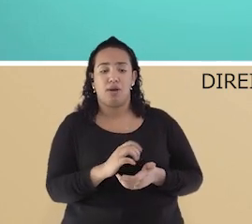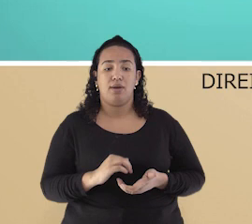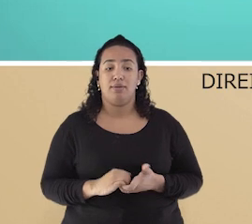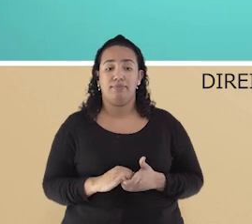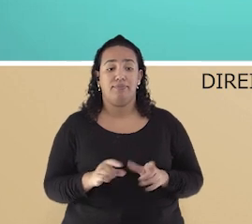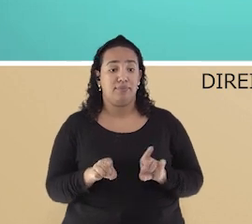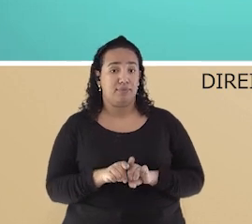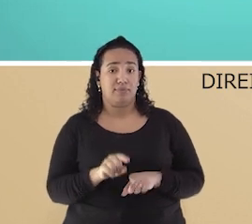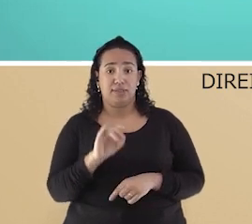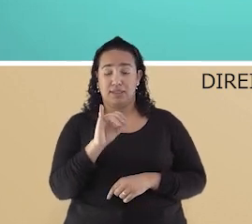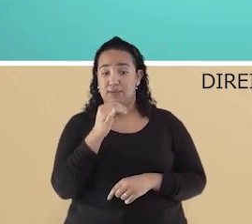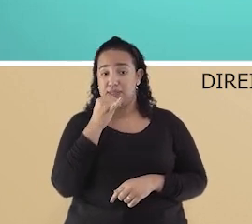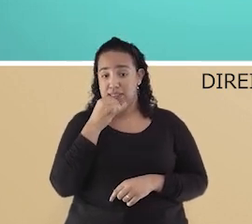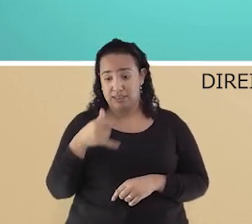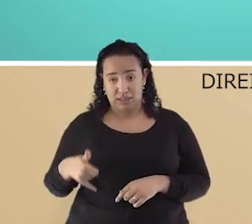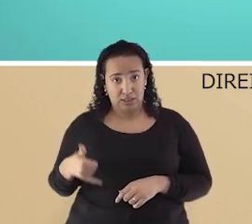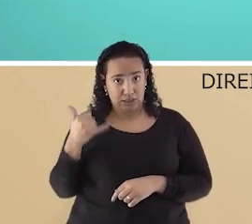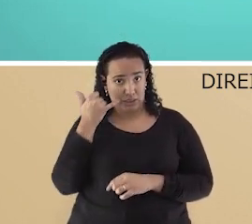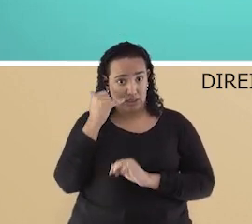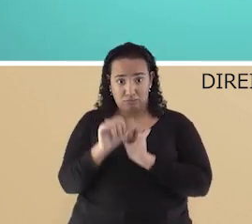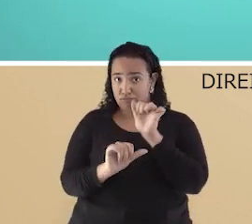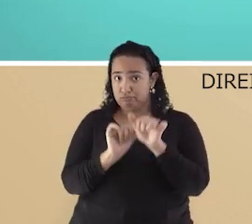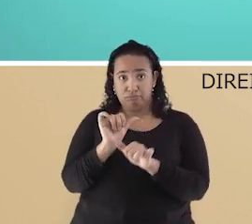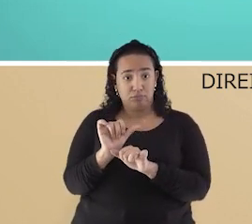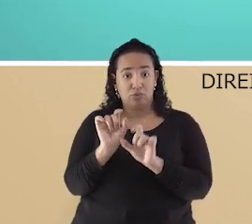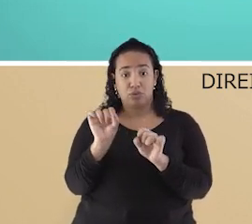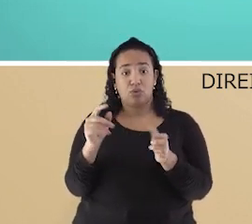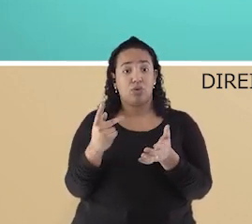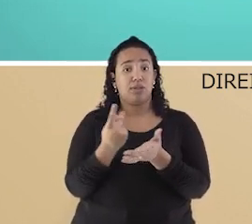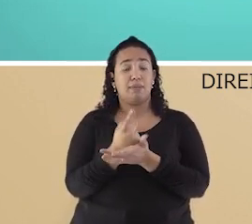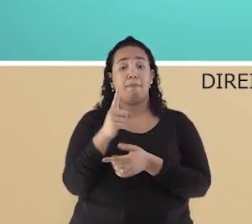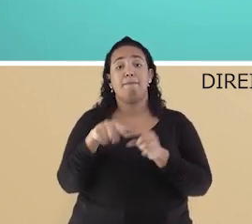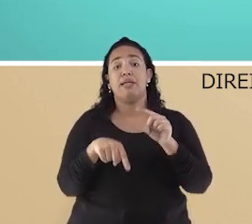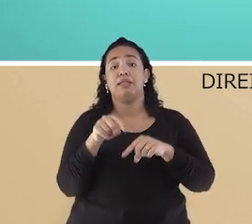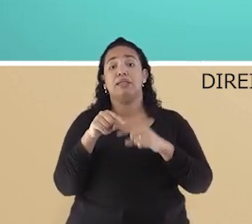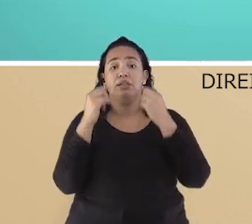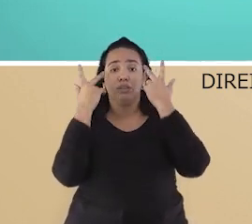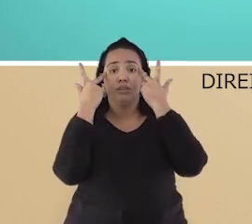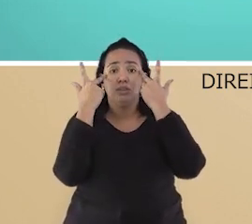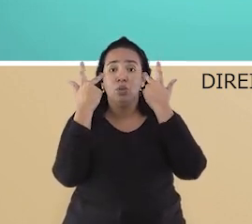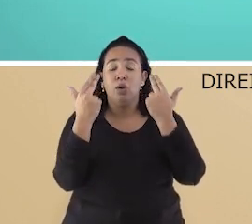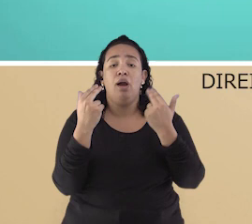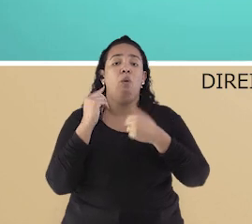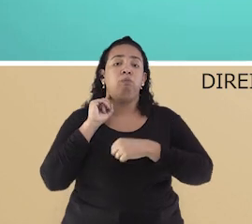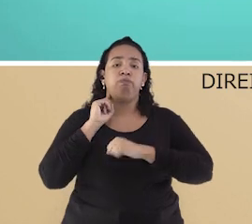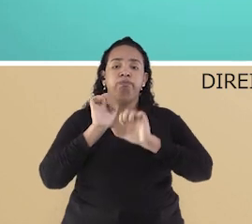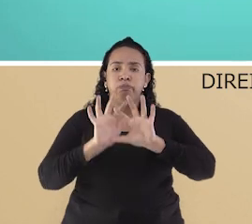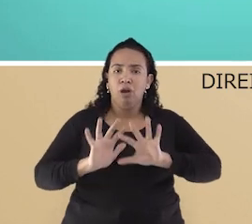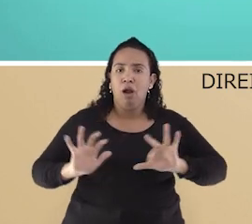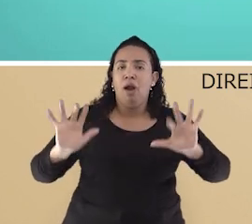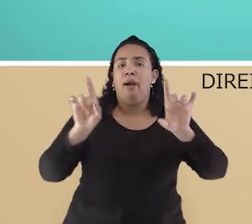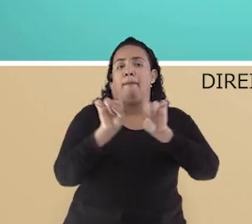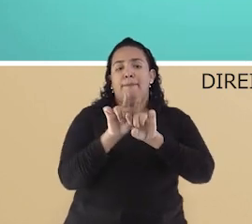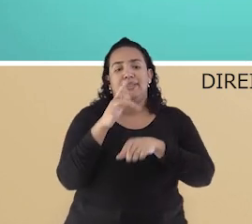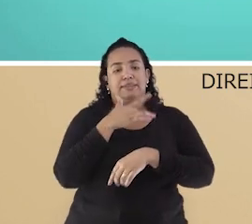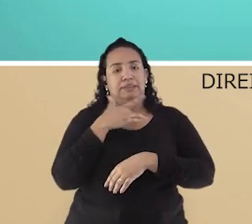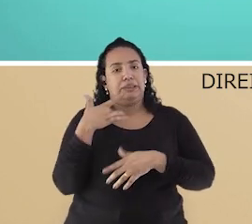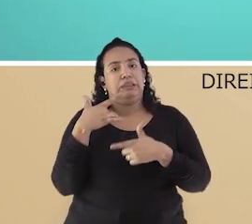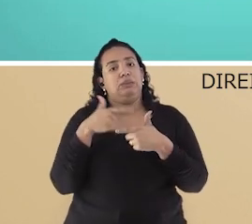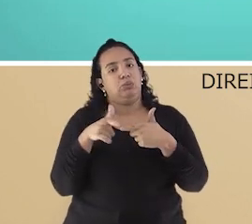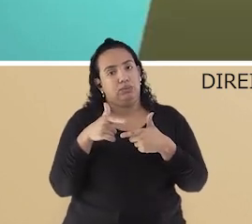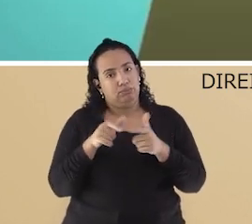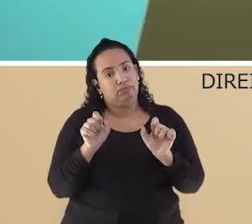Especialmente considerando que, se não trocarmos o celular, evitamos o uso de recursos naturais, a poluição e possíveis problemas de